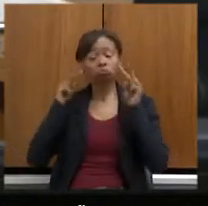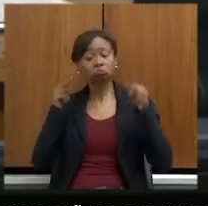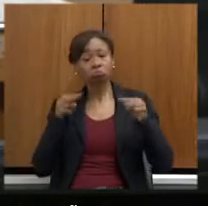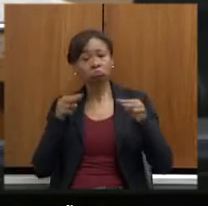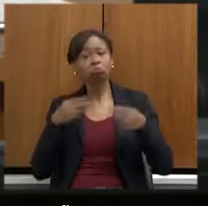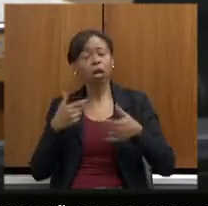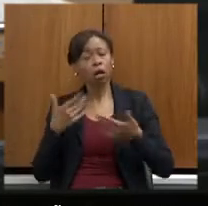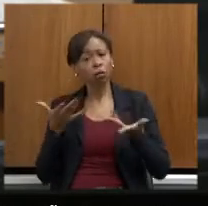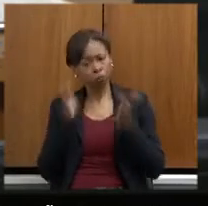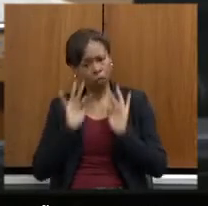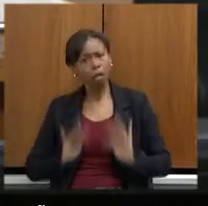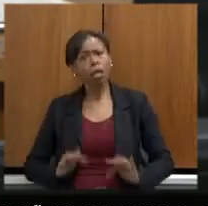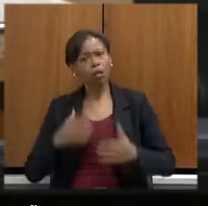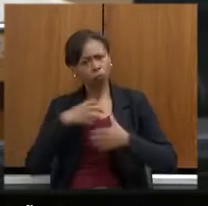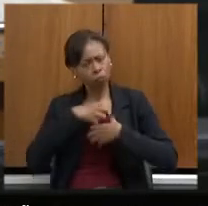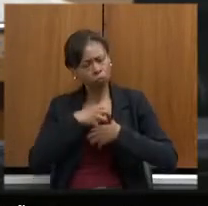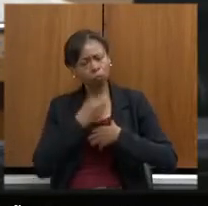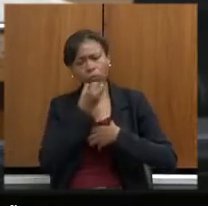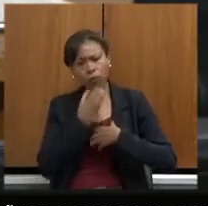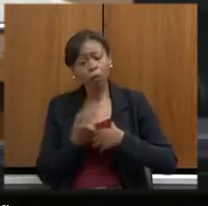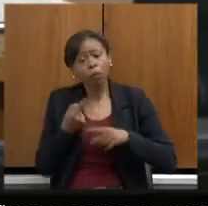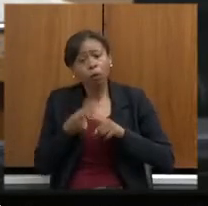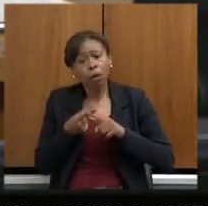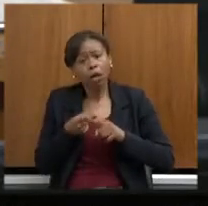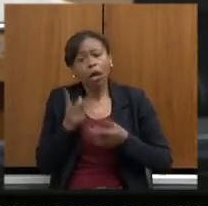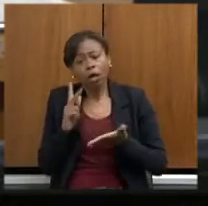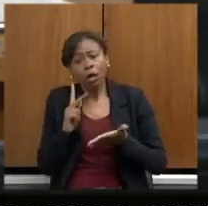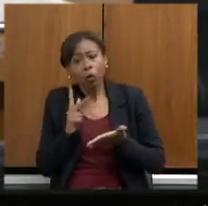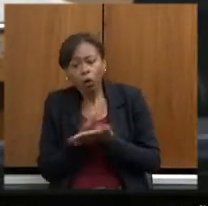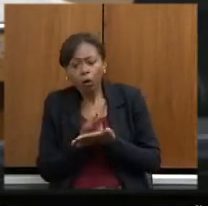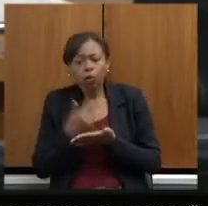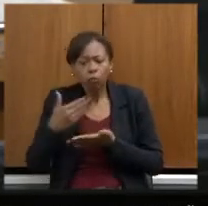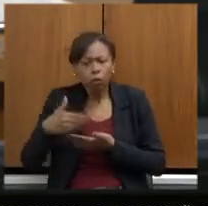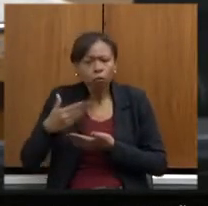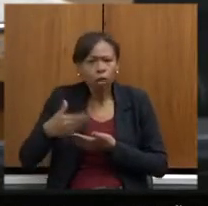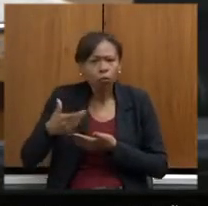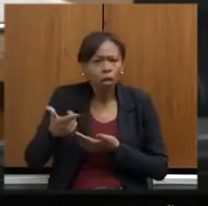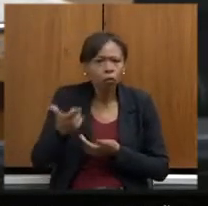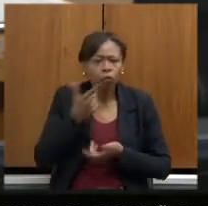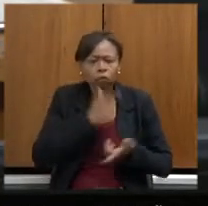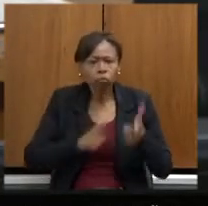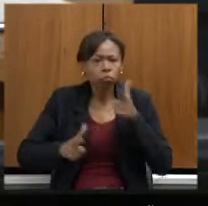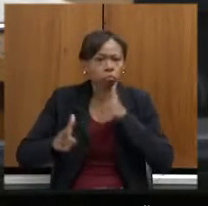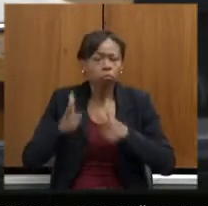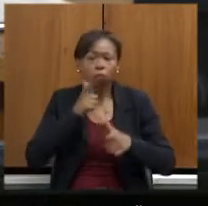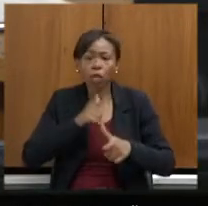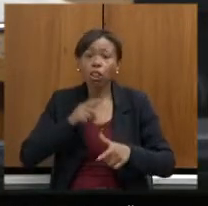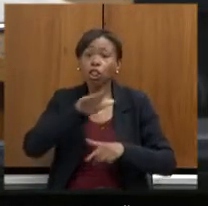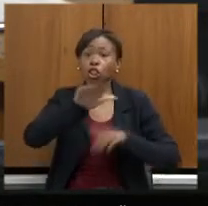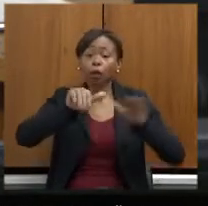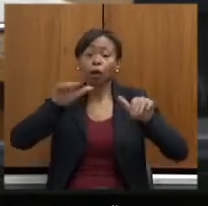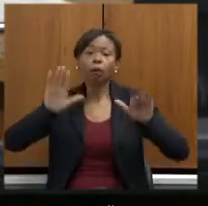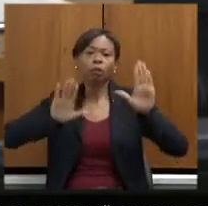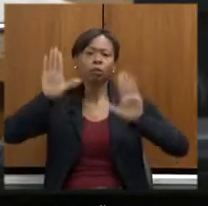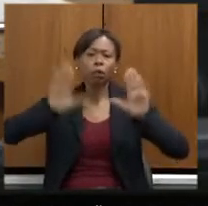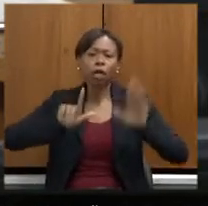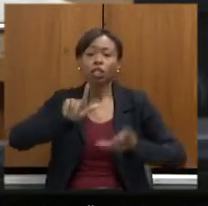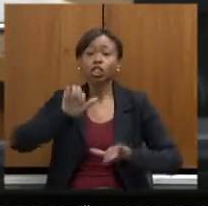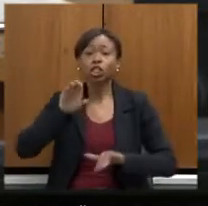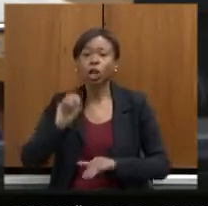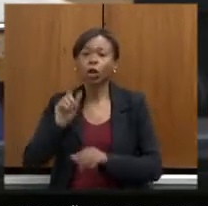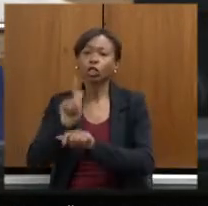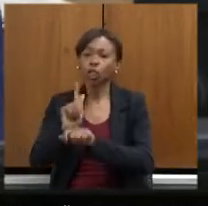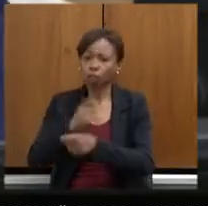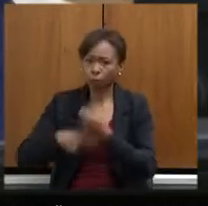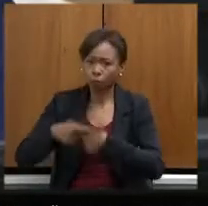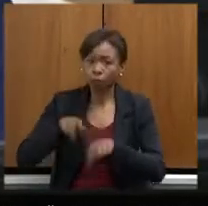a coisa tá andando né que nós estão conseguindo fazer chamadas públicas que nós não conseguimos fazer o georreferenciamento inclusive isso foi